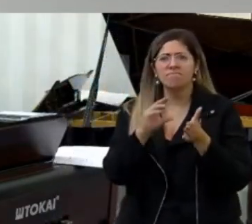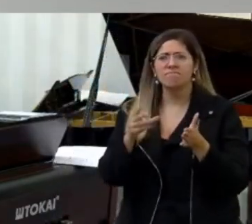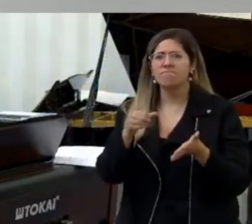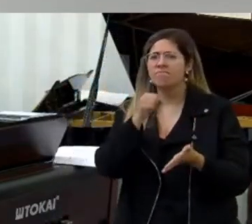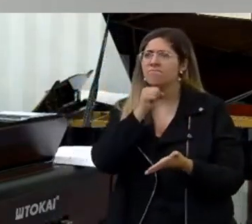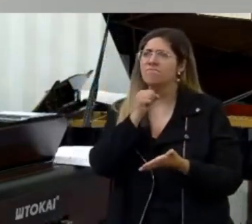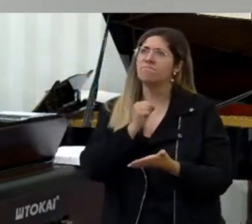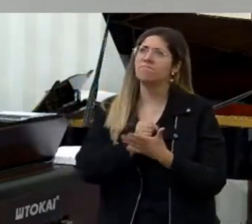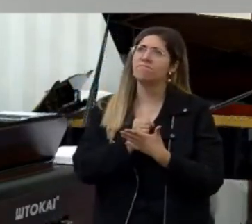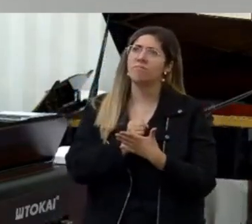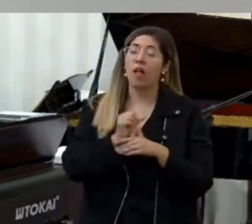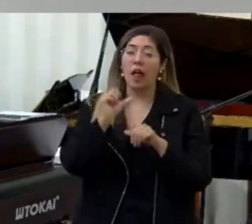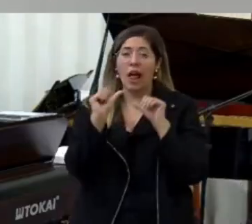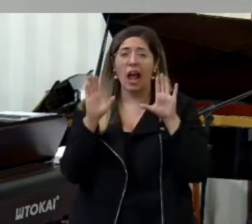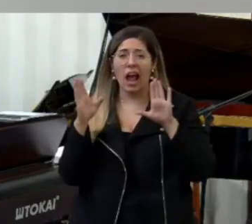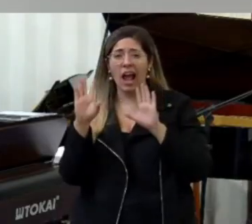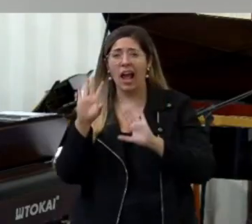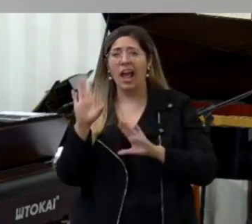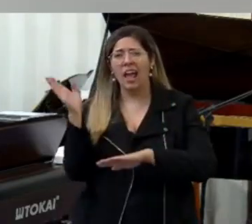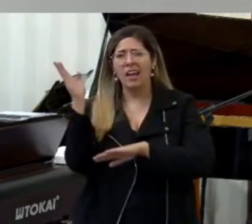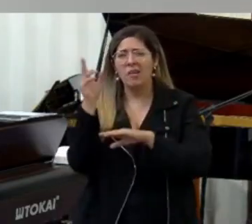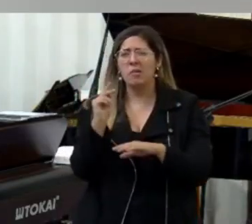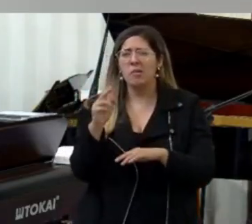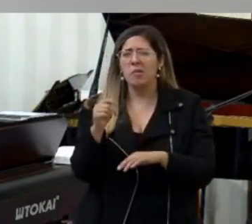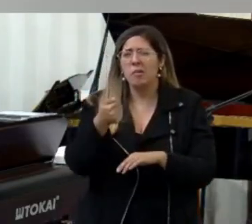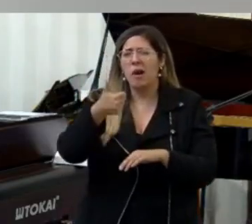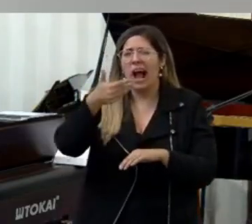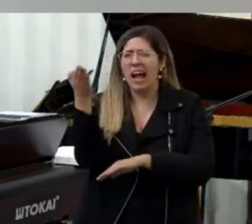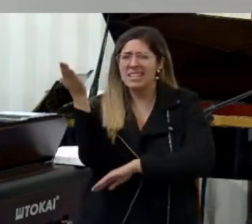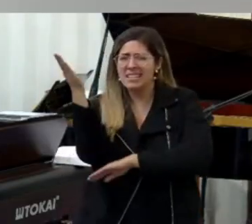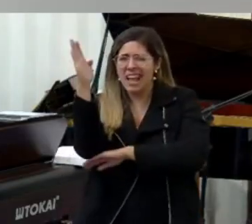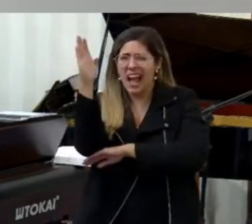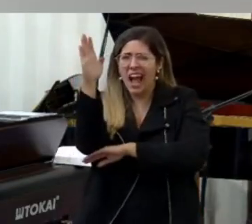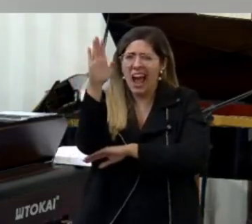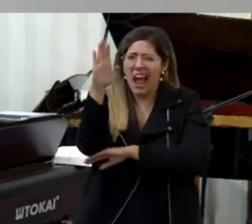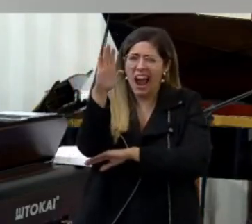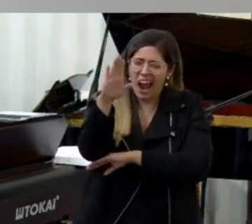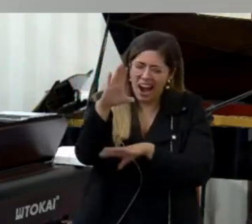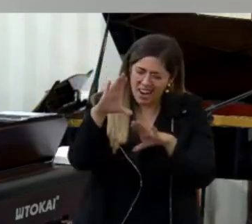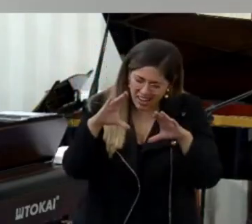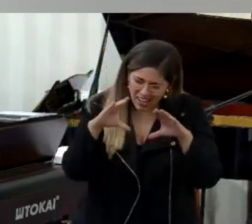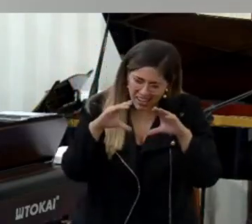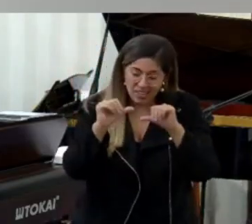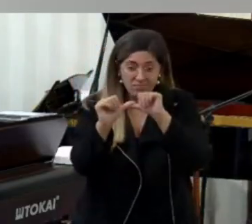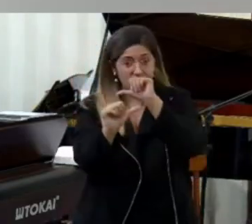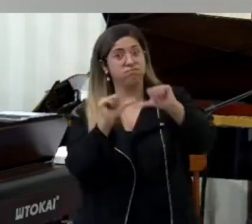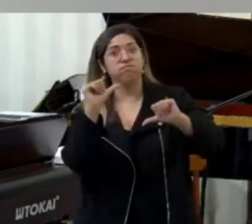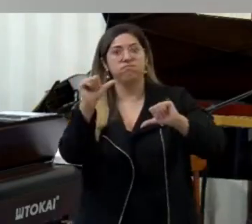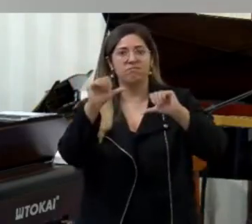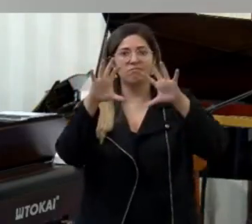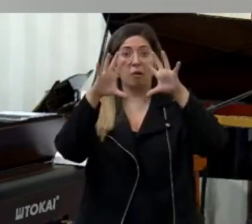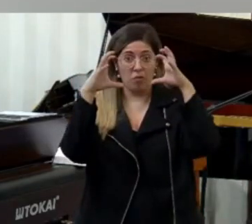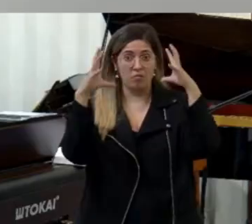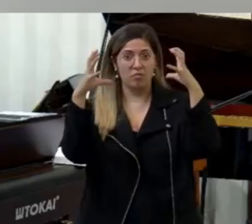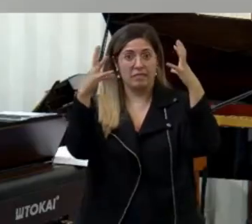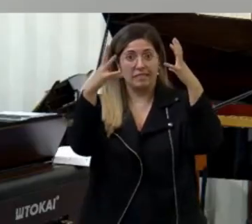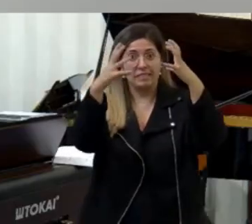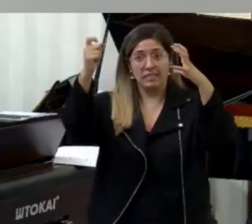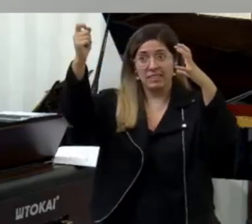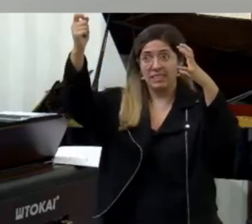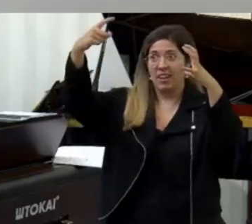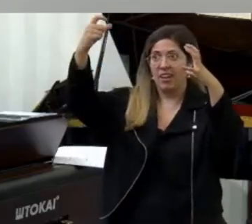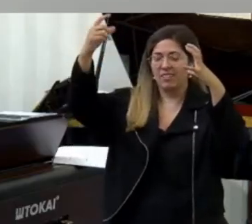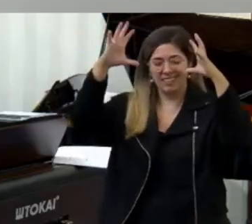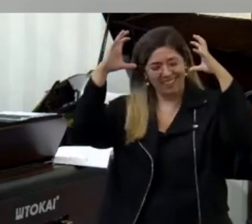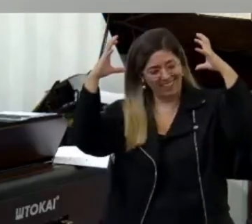na viração do dia, quando está acabando o dia, na hora em que o Senhor mudava o jeito, para que o povo pudesse ser guiado, por